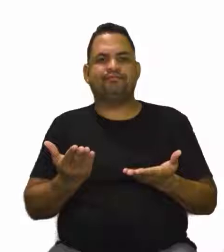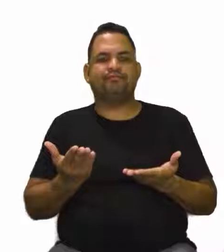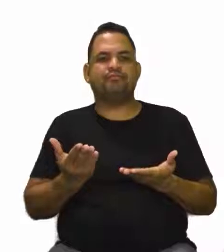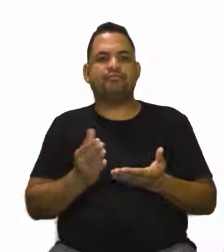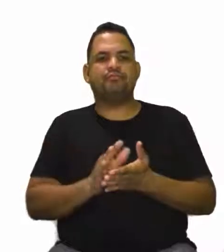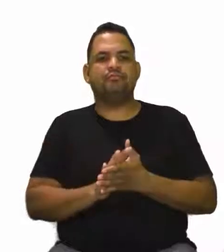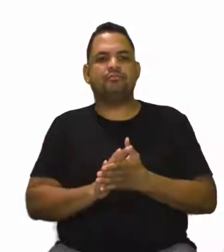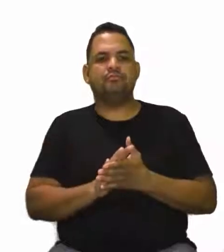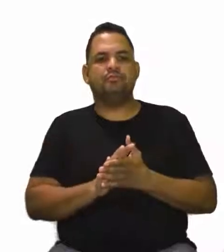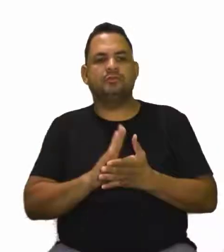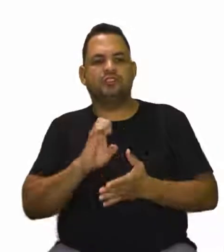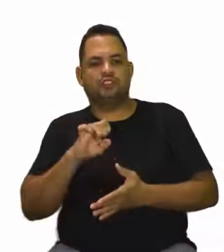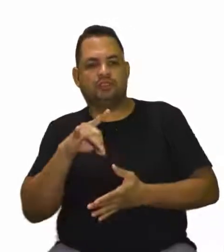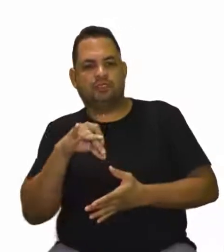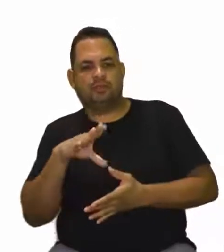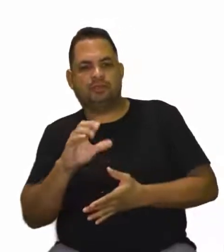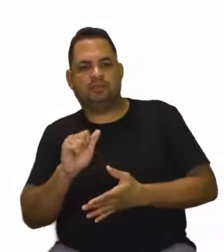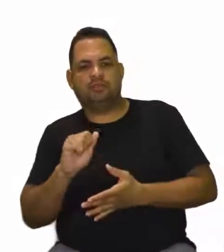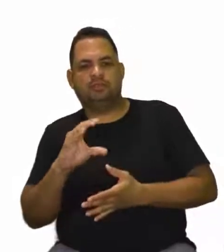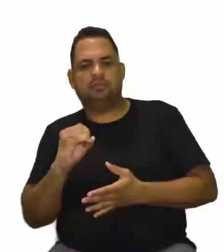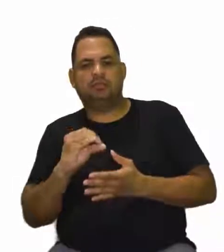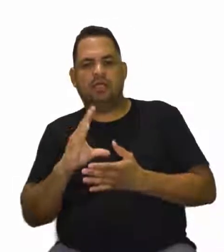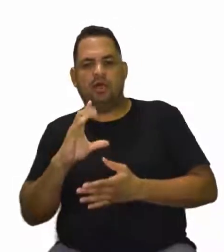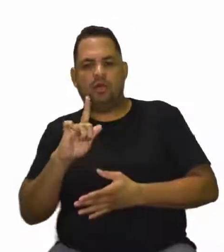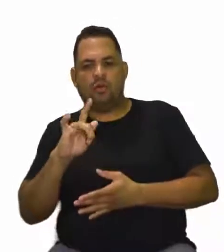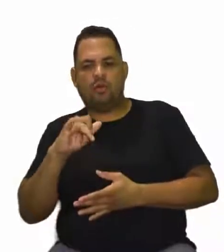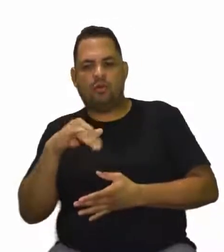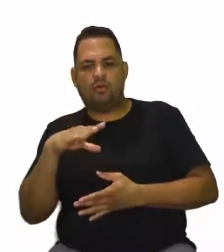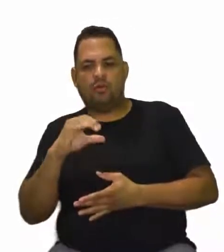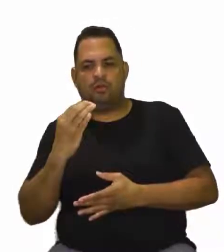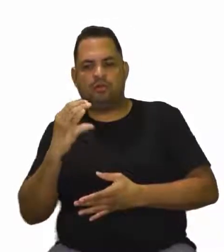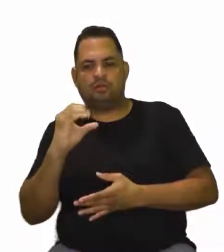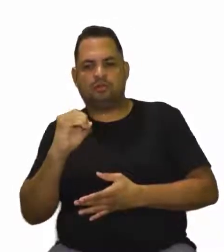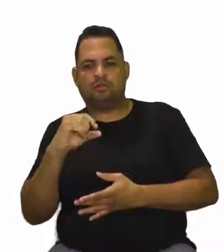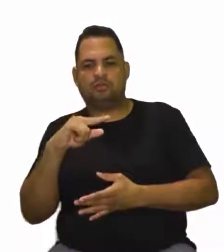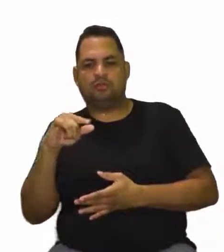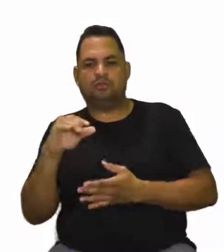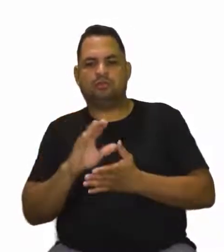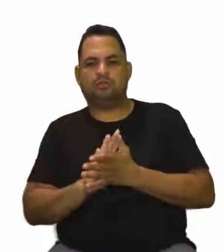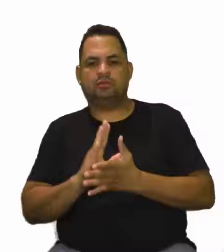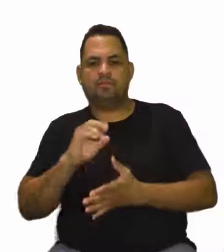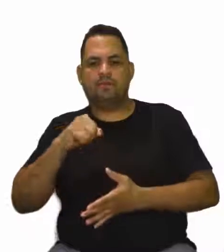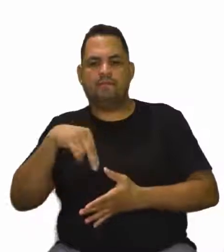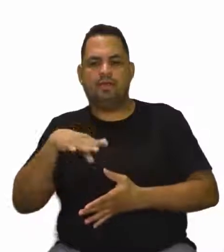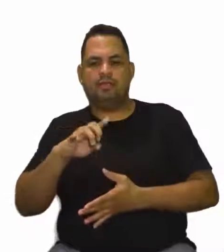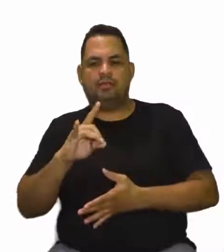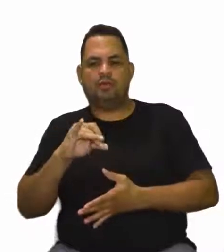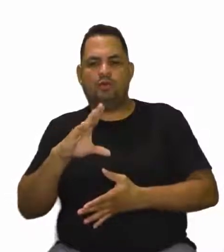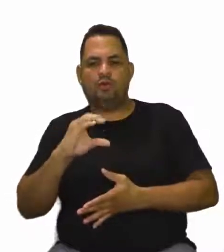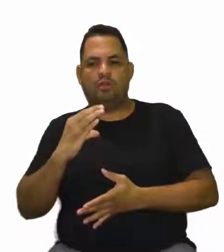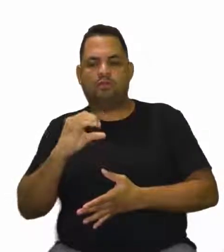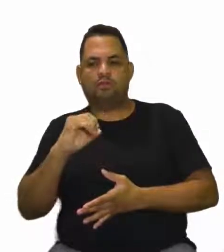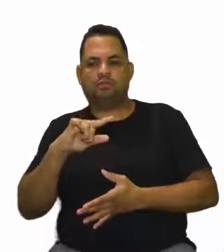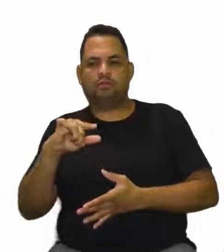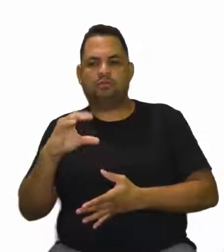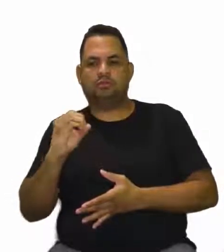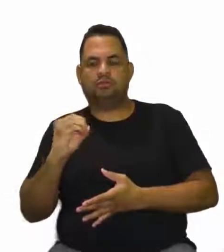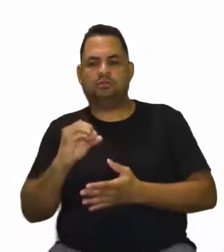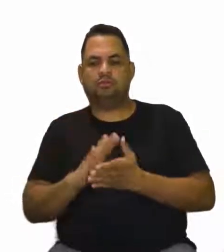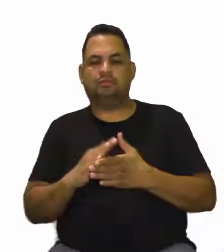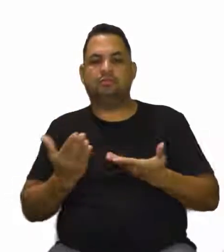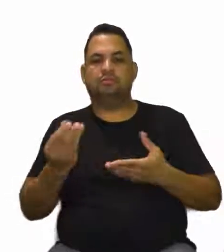de estabilização, de locomoção e de manipulação. Então, dentro da